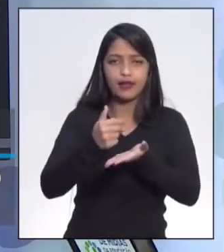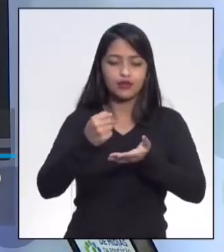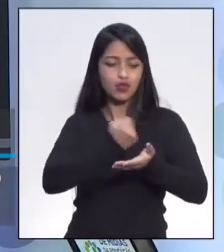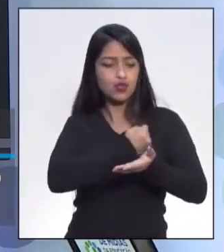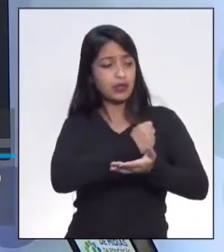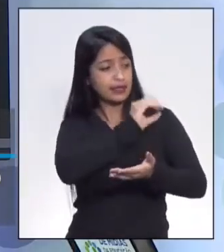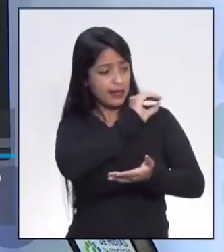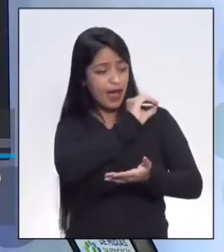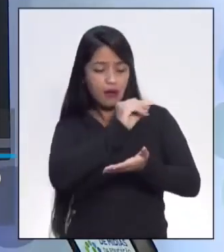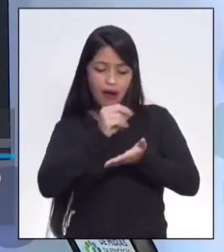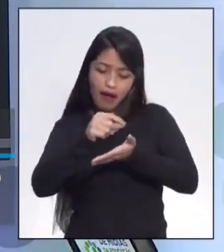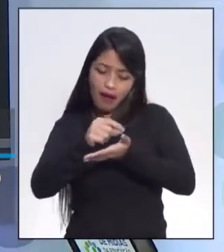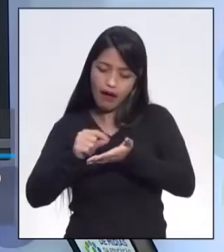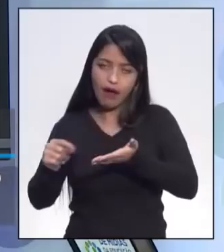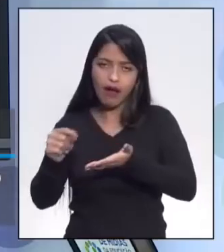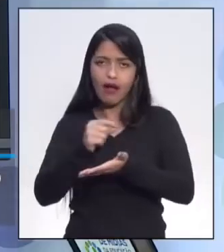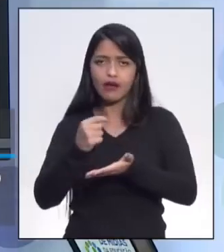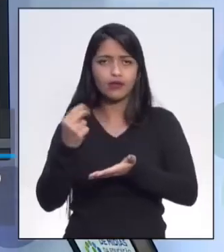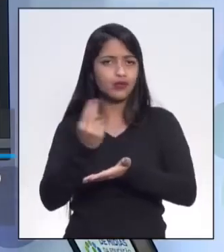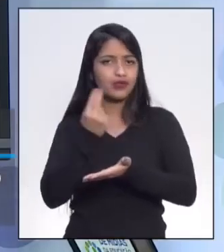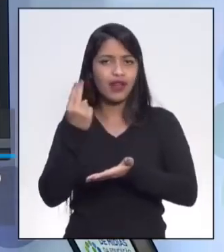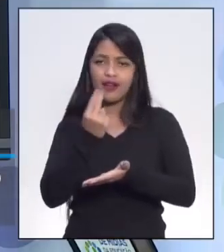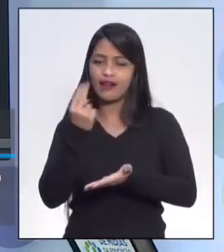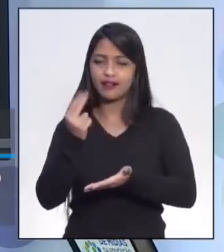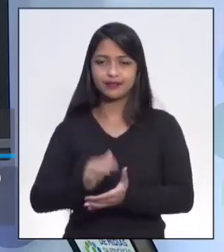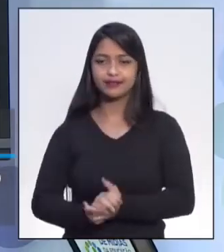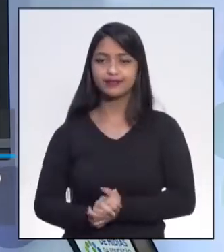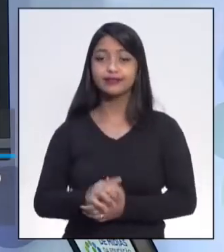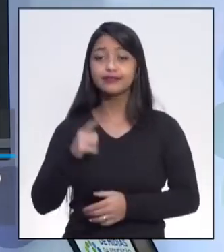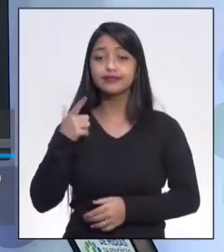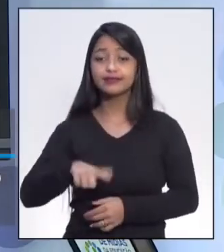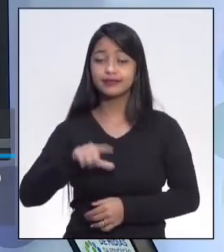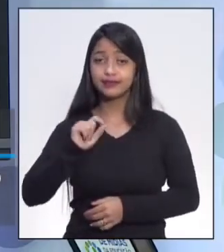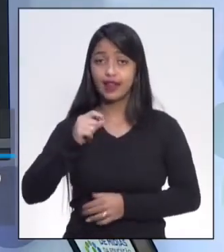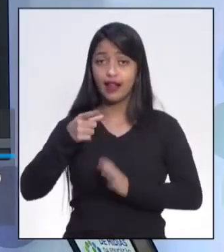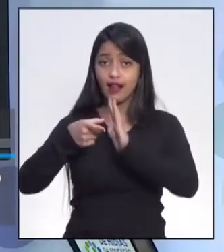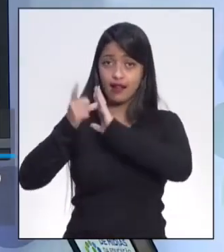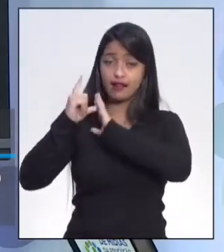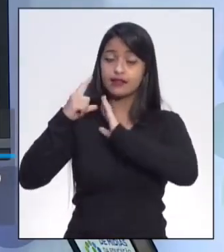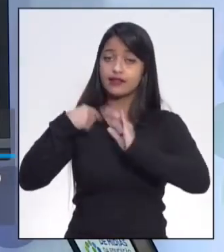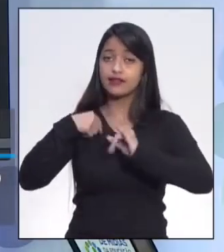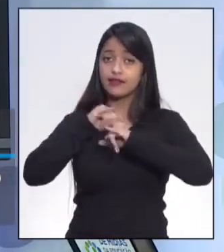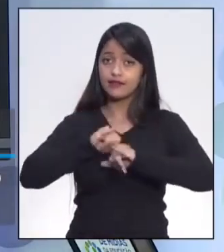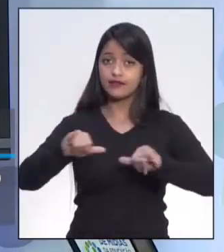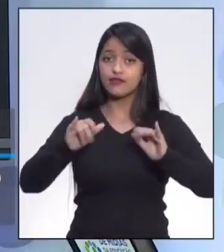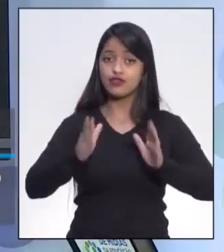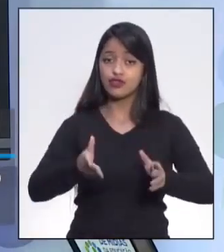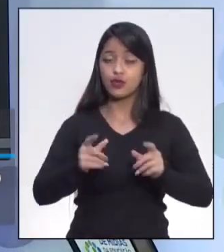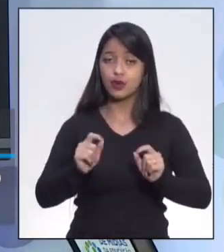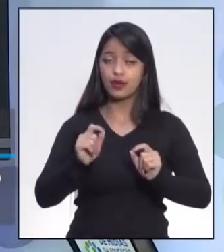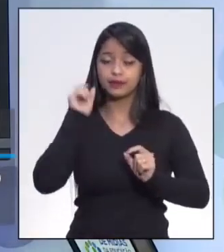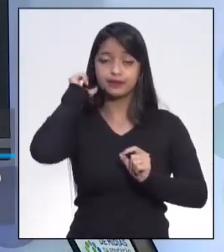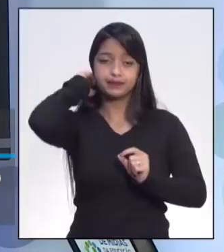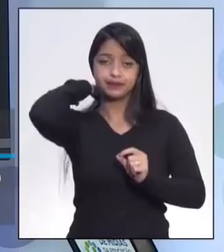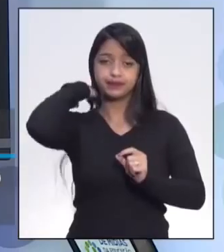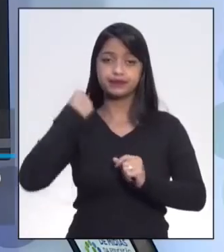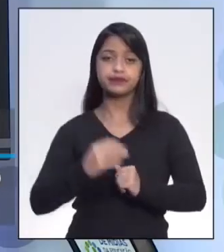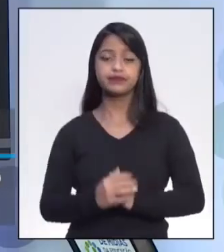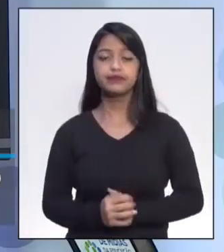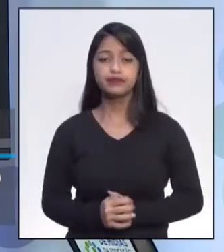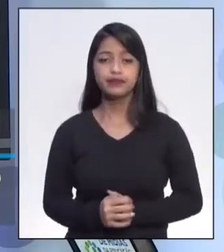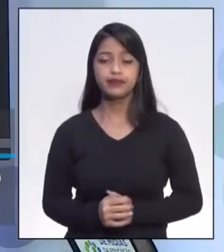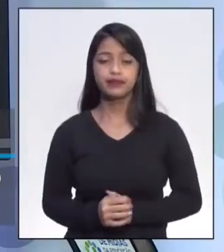medida 0. Lembrando também, que foi o que eu disse, a gente precisa de